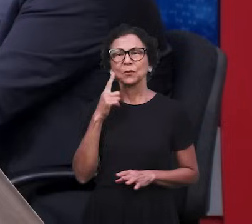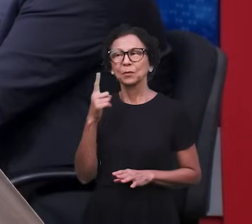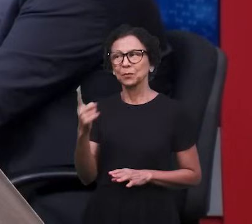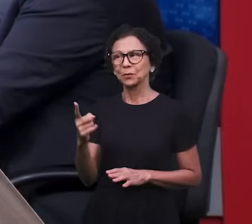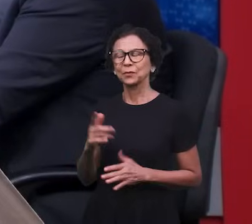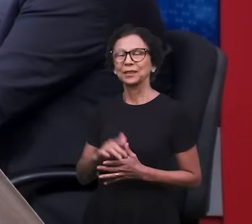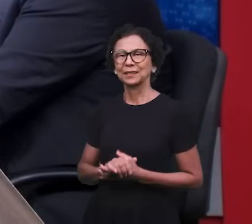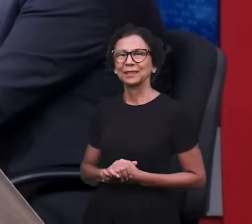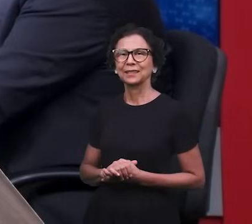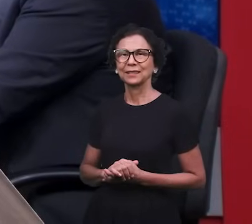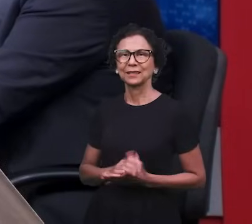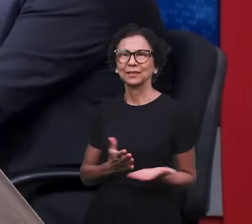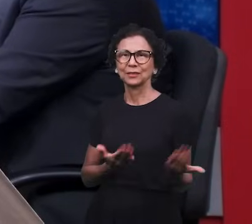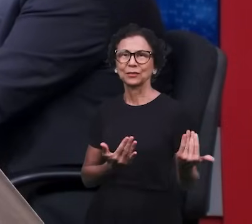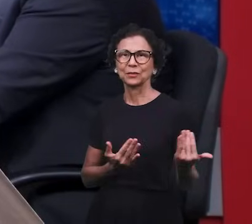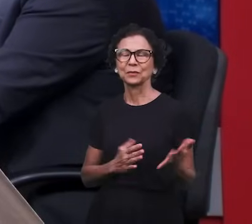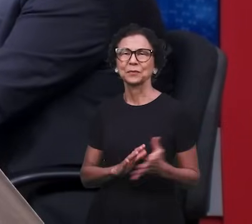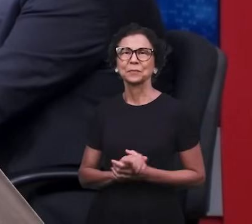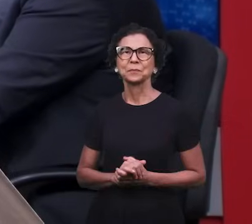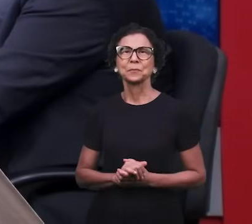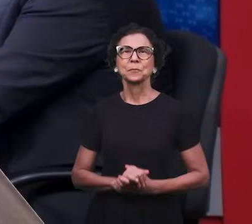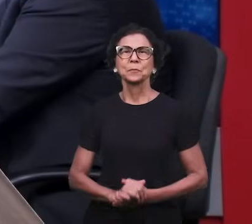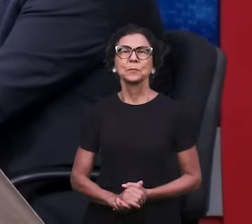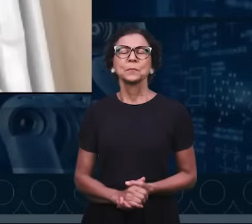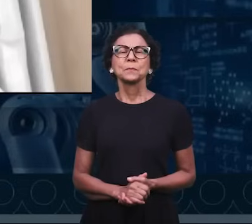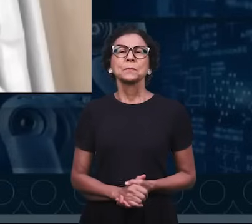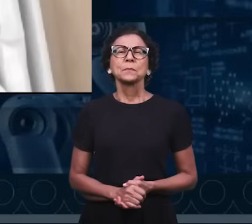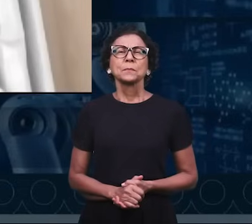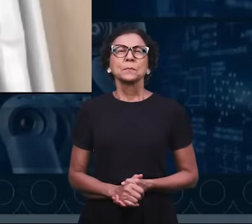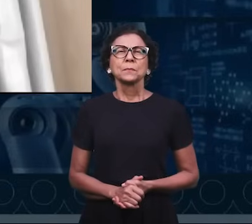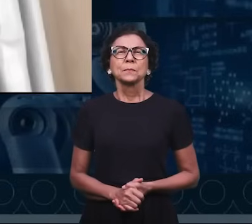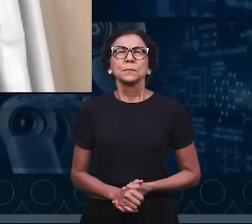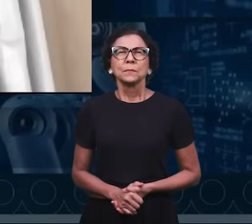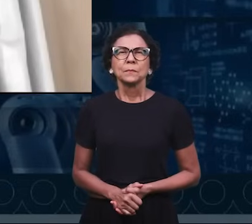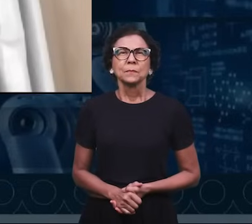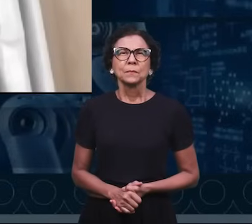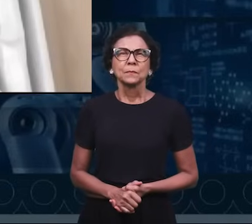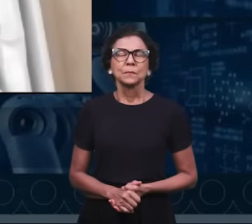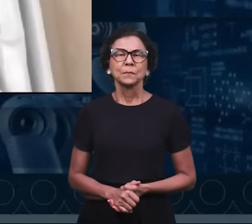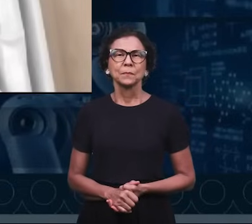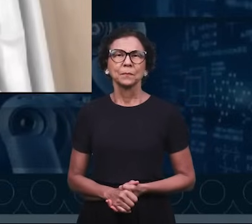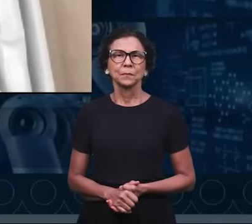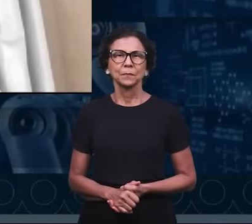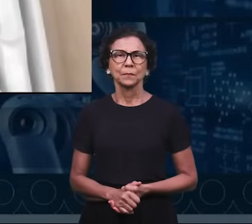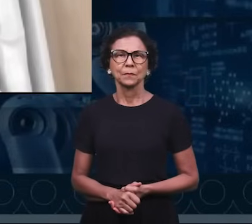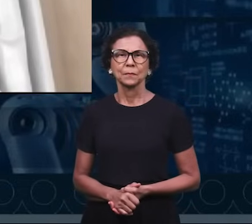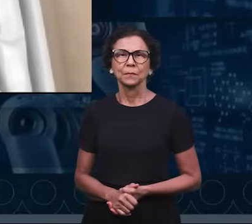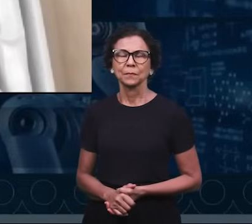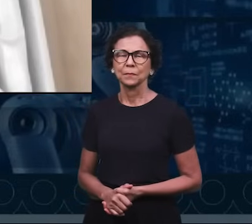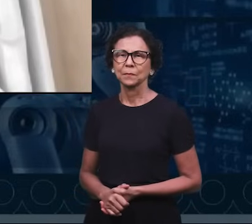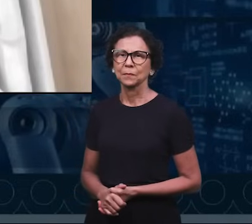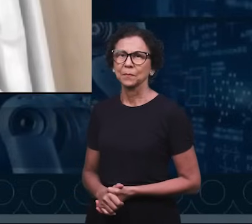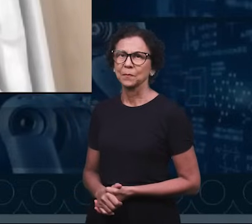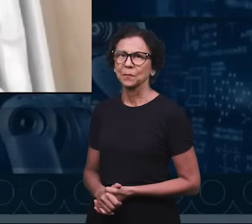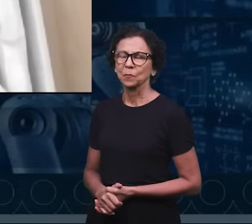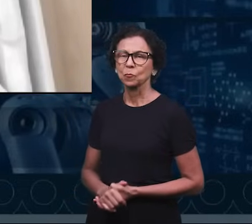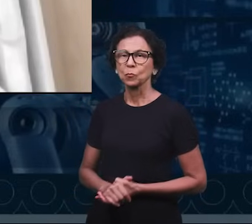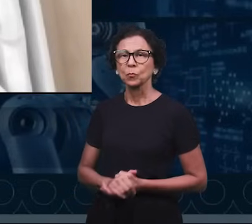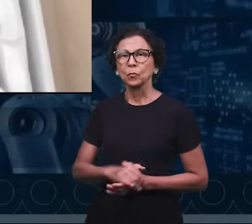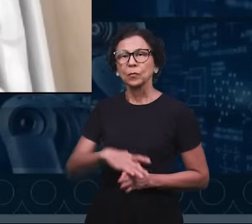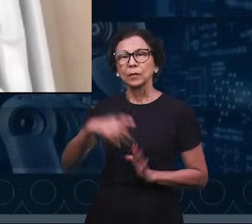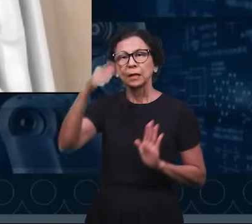jovem, né? Vamos ouvir qual é a pergunta que o irmão ele tem. Minha pergunta é: qual o poder físico da